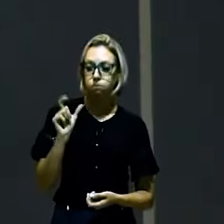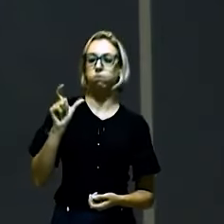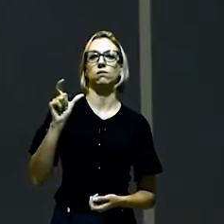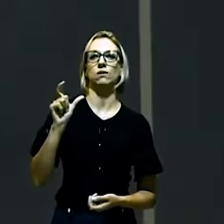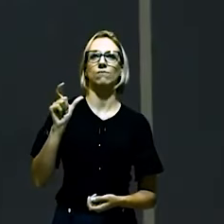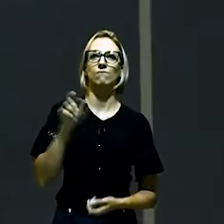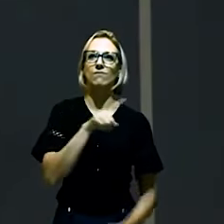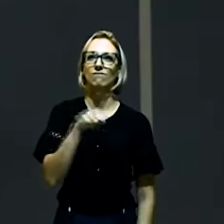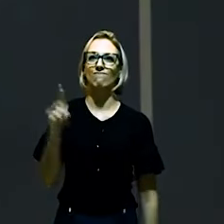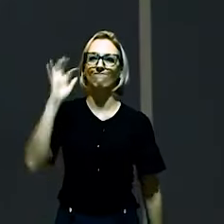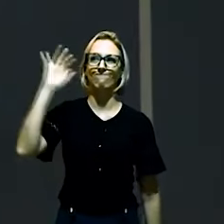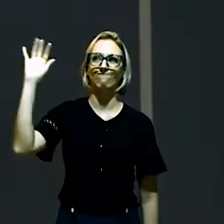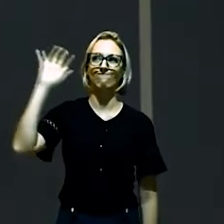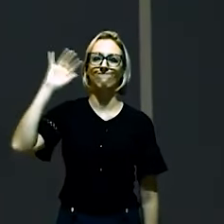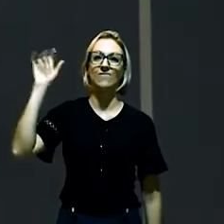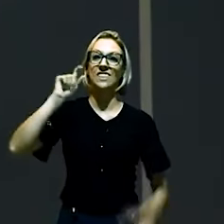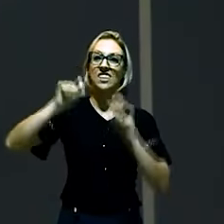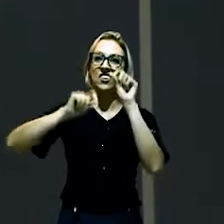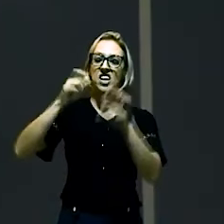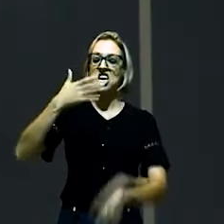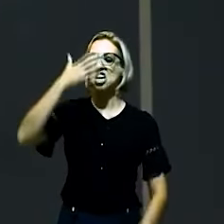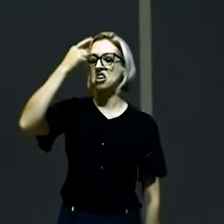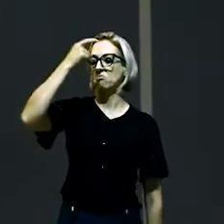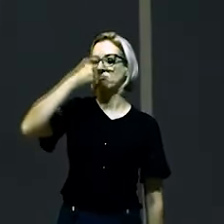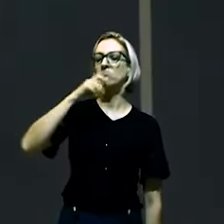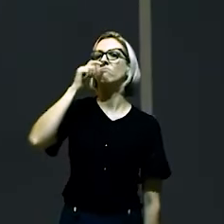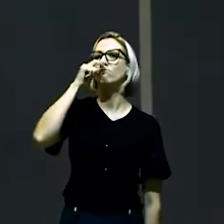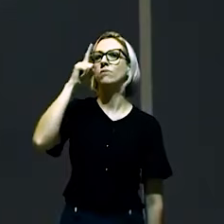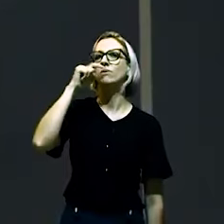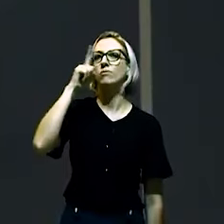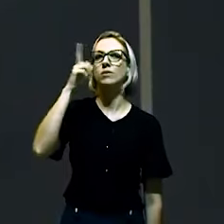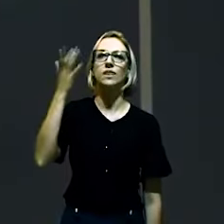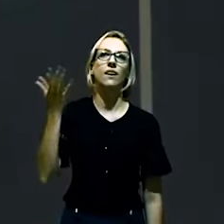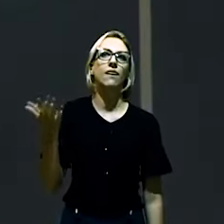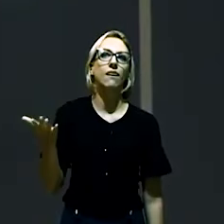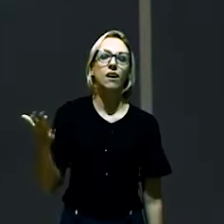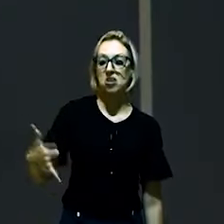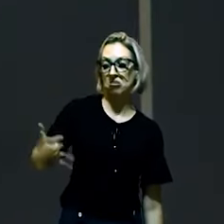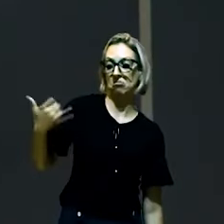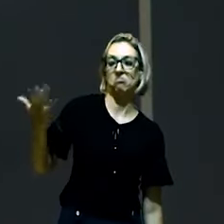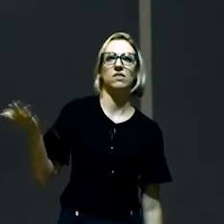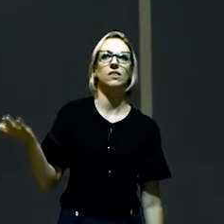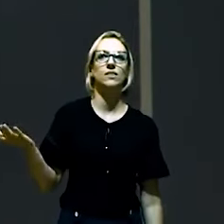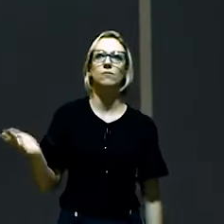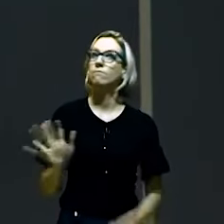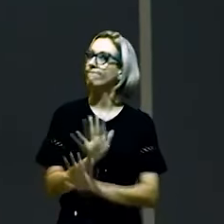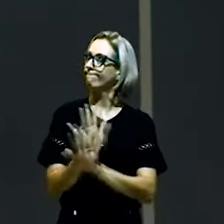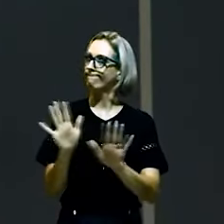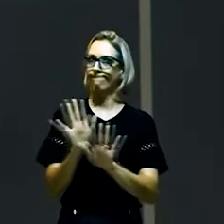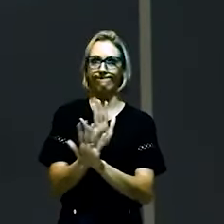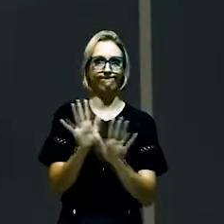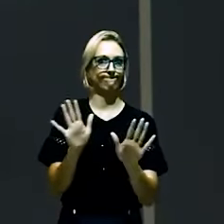acha que é alguma coisa, quer cometer excessos, um conselho para você, irmão: não entra por esse caminho,